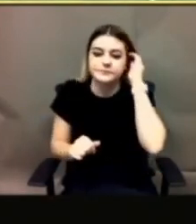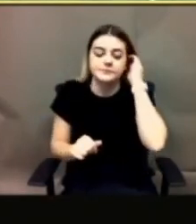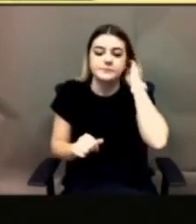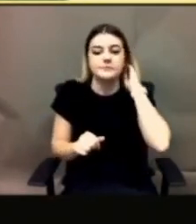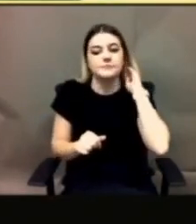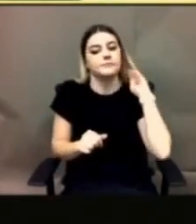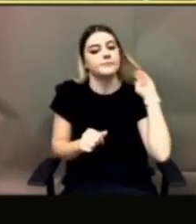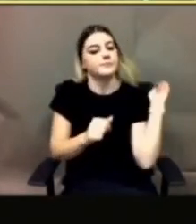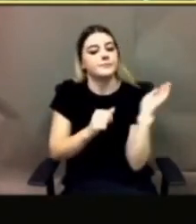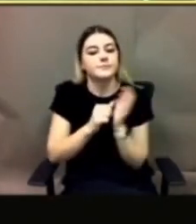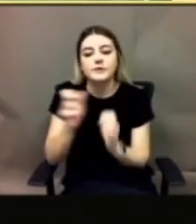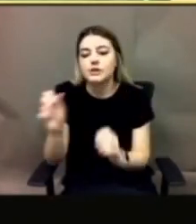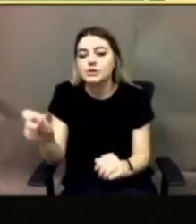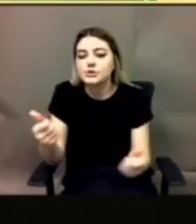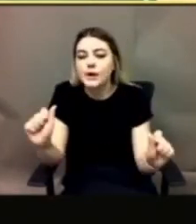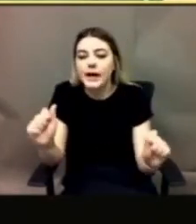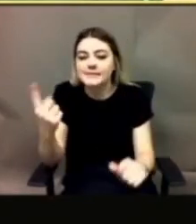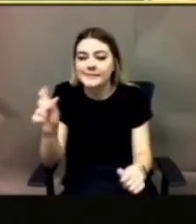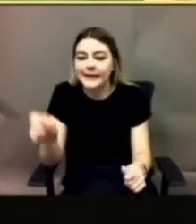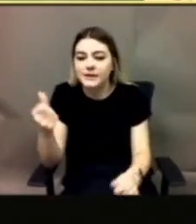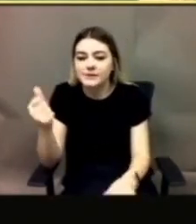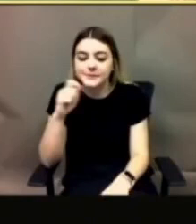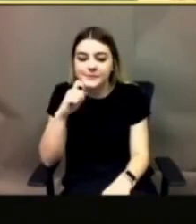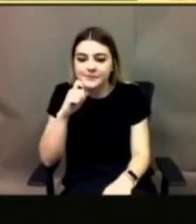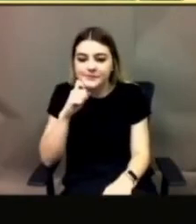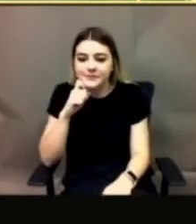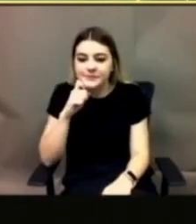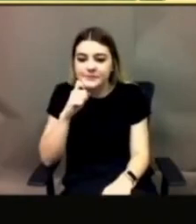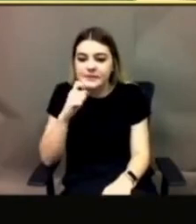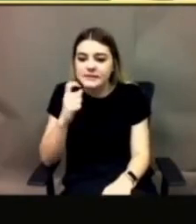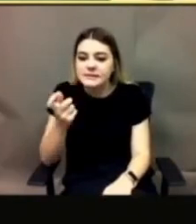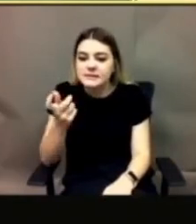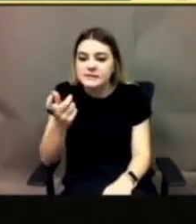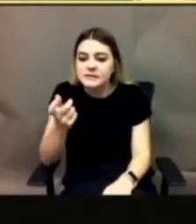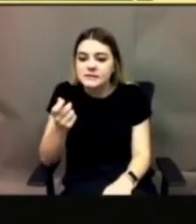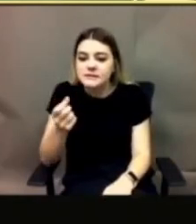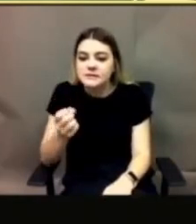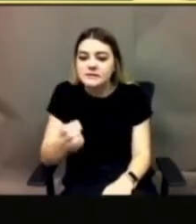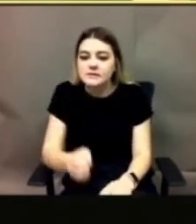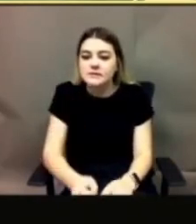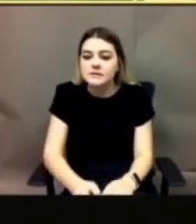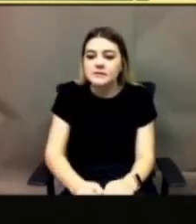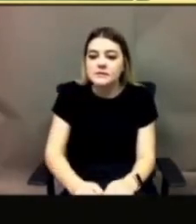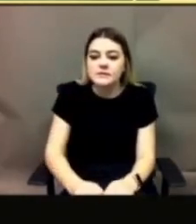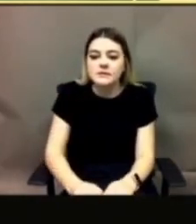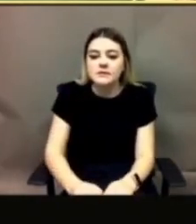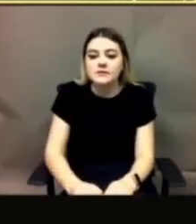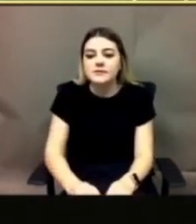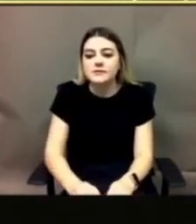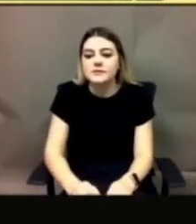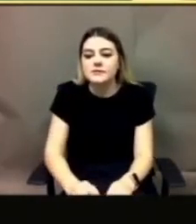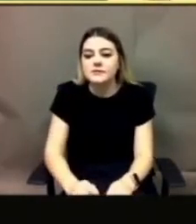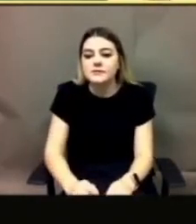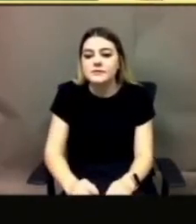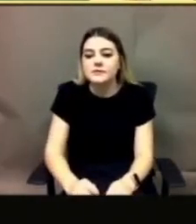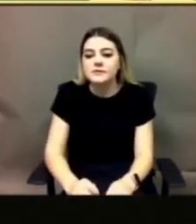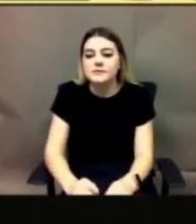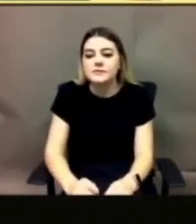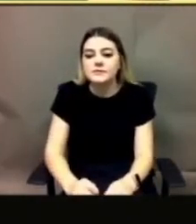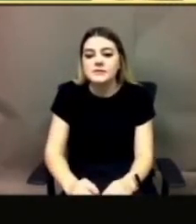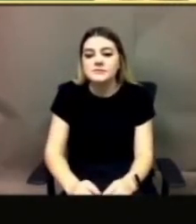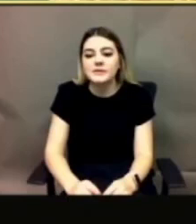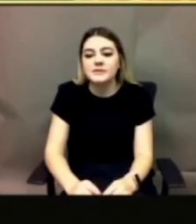Aqui é uma esponjinha de cobre. Que você compra no